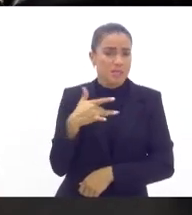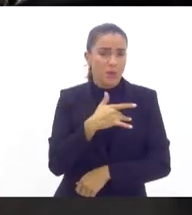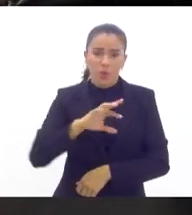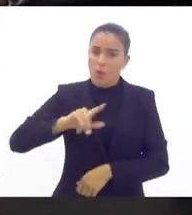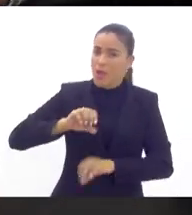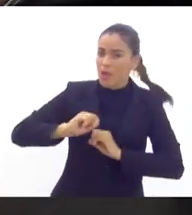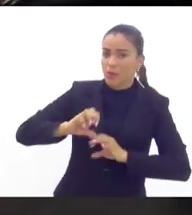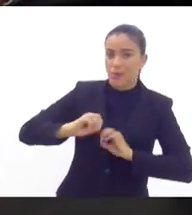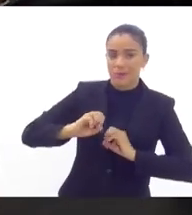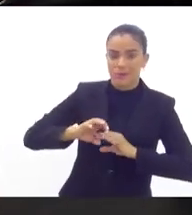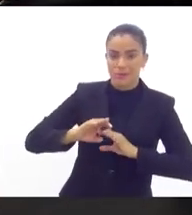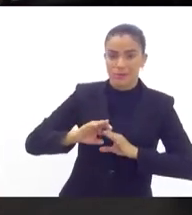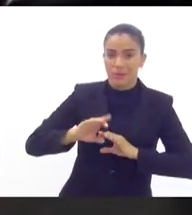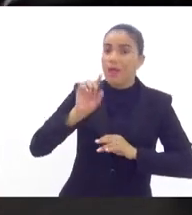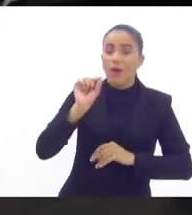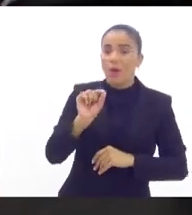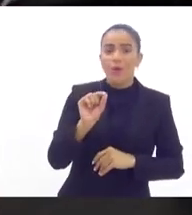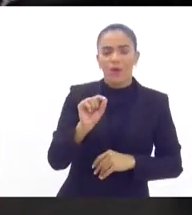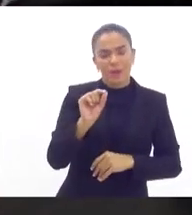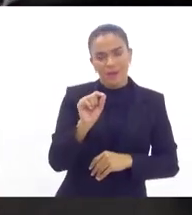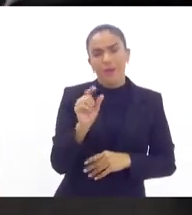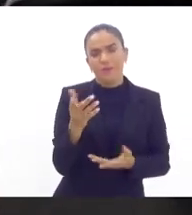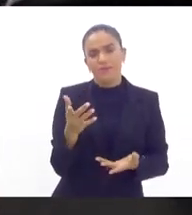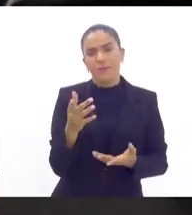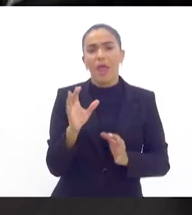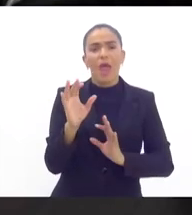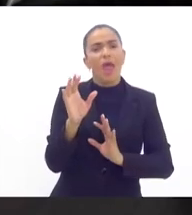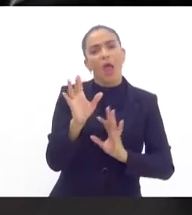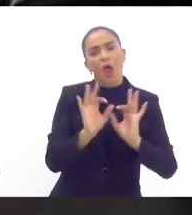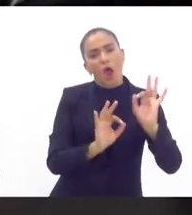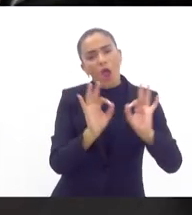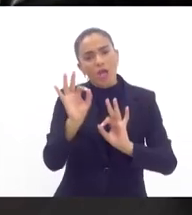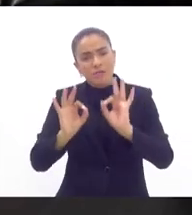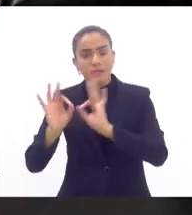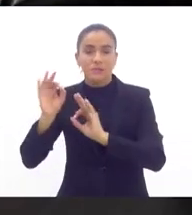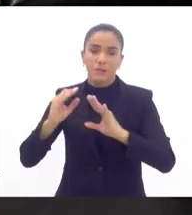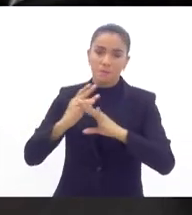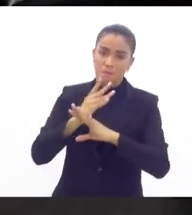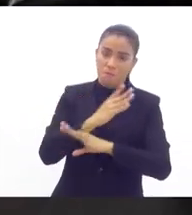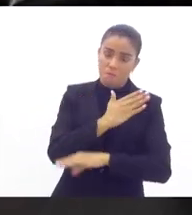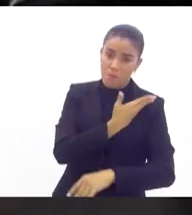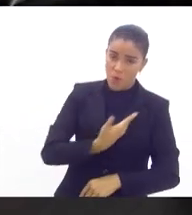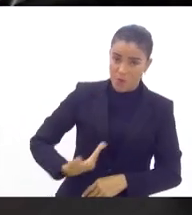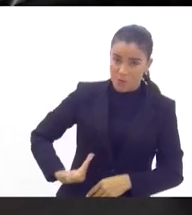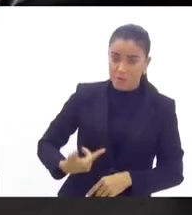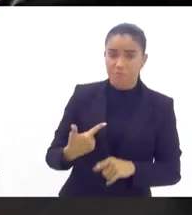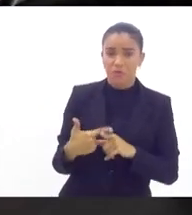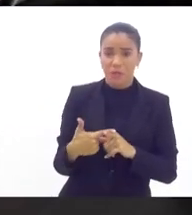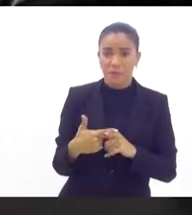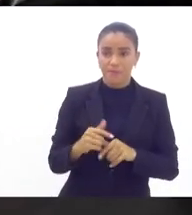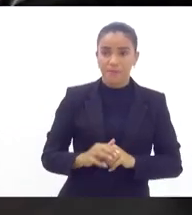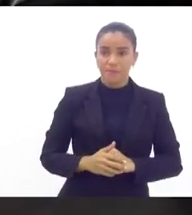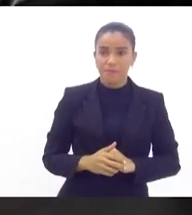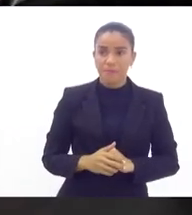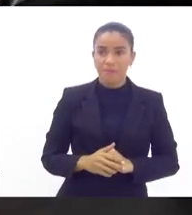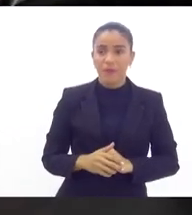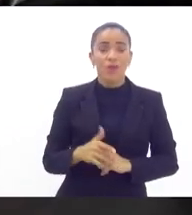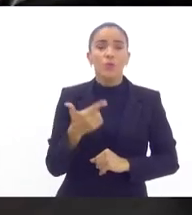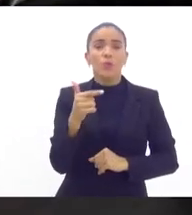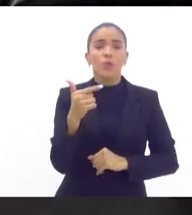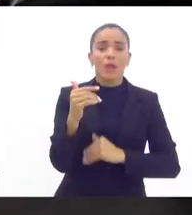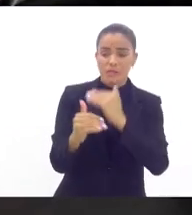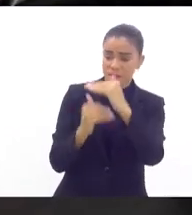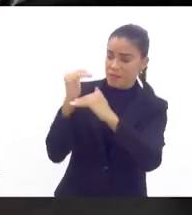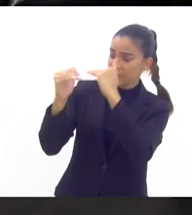não é educação é sem dúvida nenhuma ordem pública eu digo que é ordem pública porque você não consegue ter